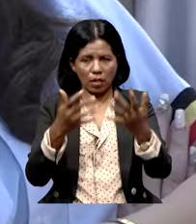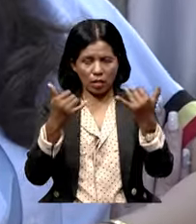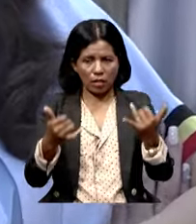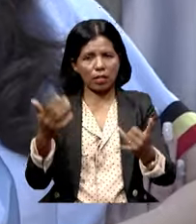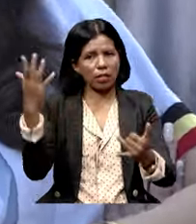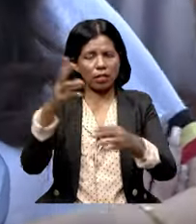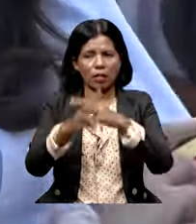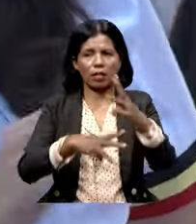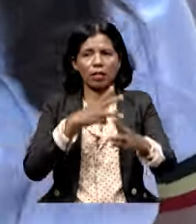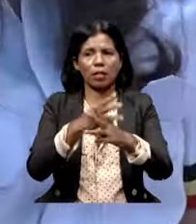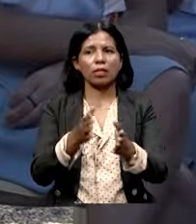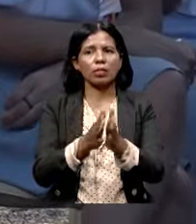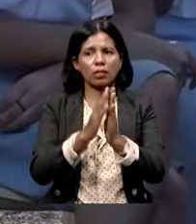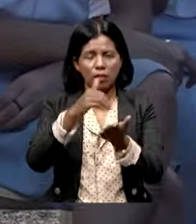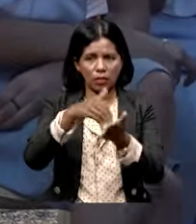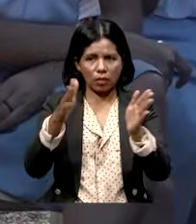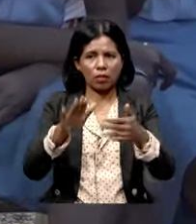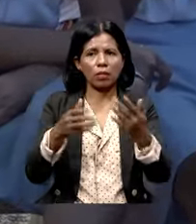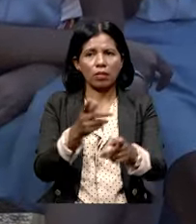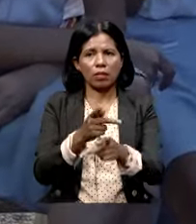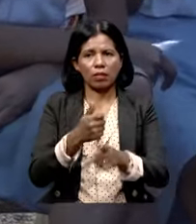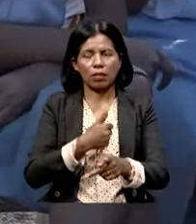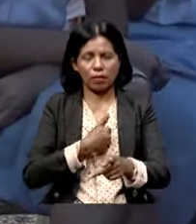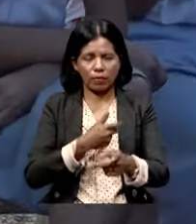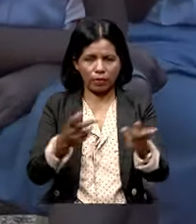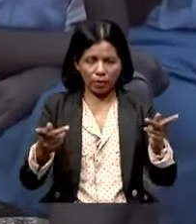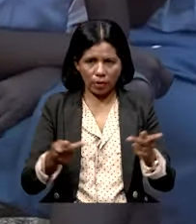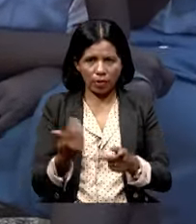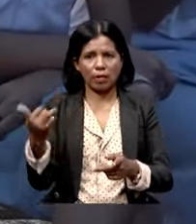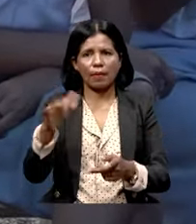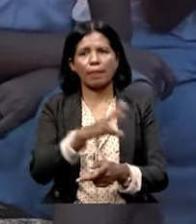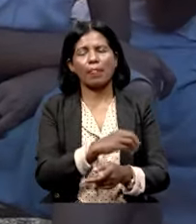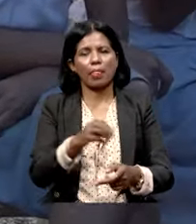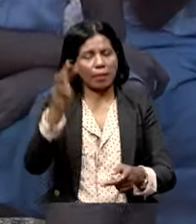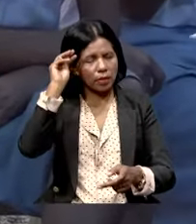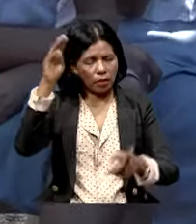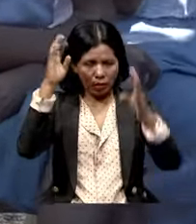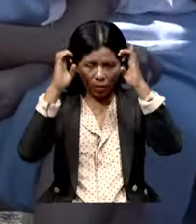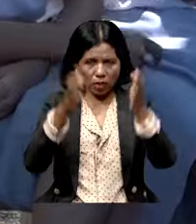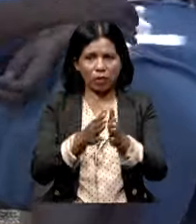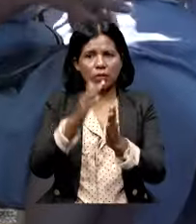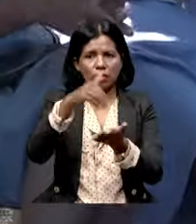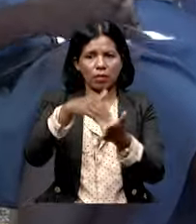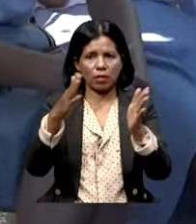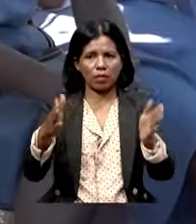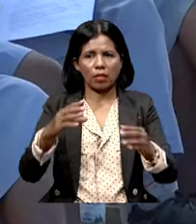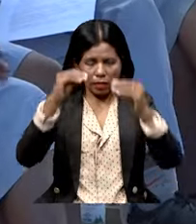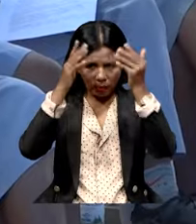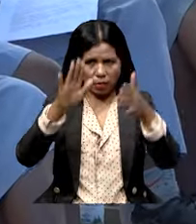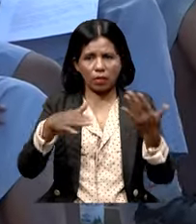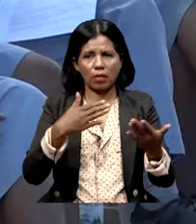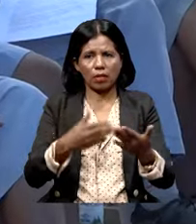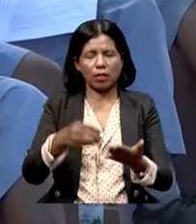acontece mundo, no russo, para estudante Sirato Cuidado Ambiente. Ministra da Educação Dulce de Jesus, russo, para estudantes, no professor Sira,